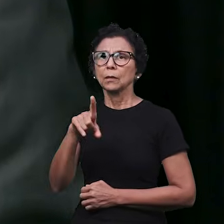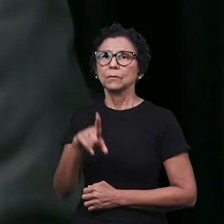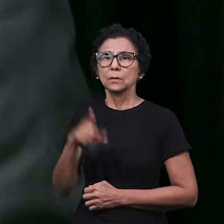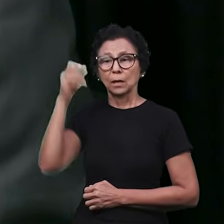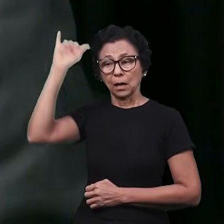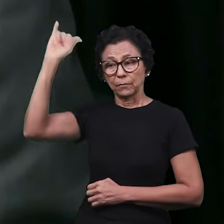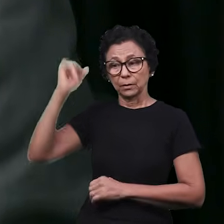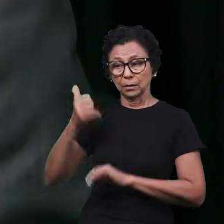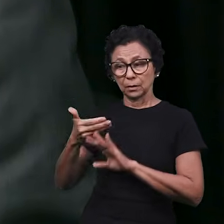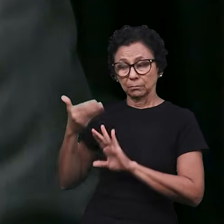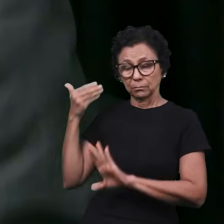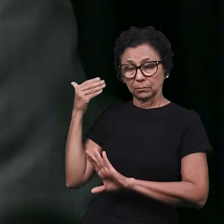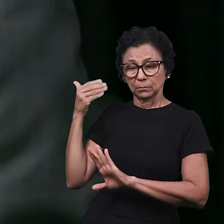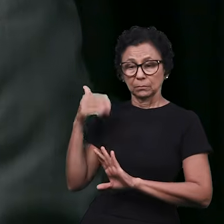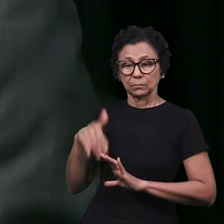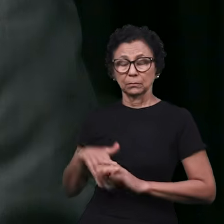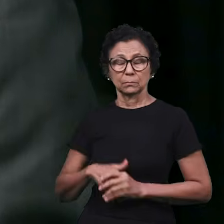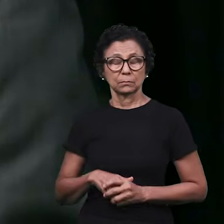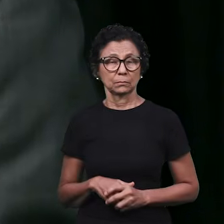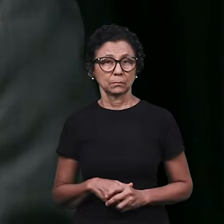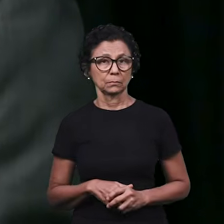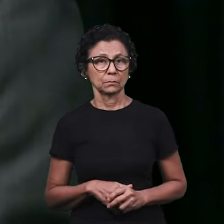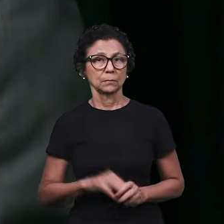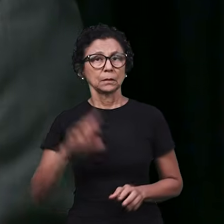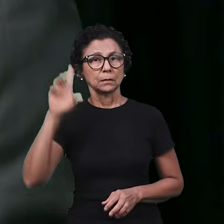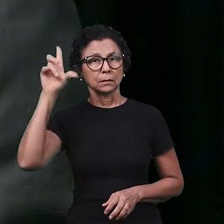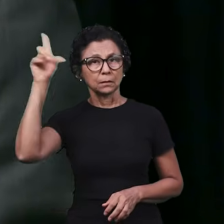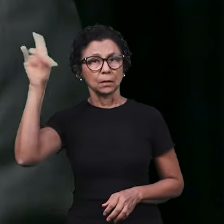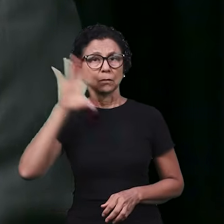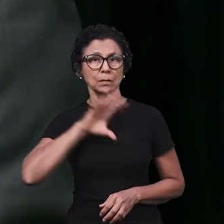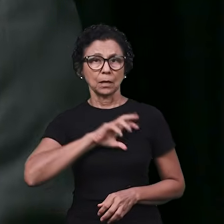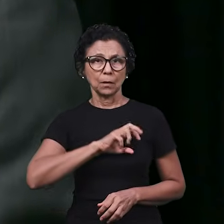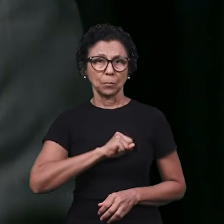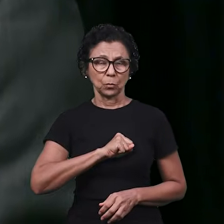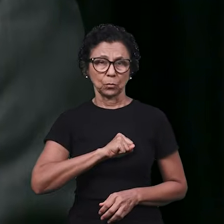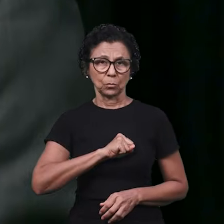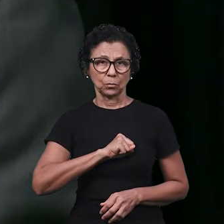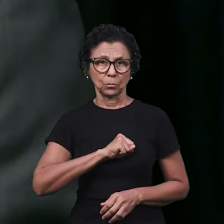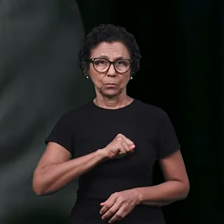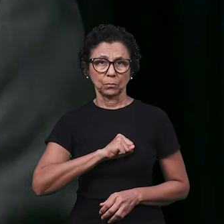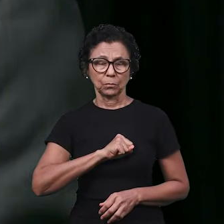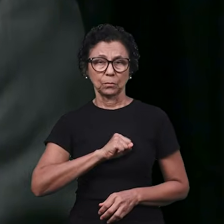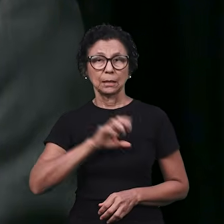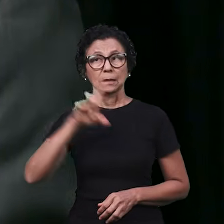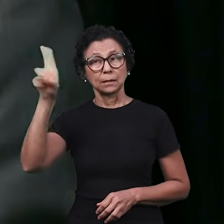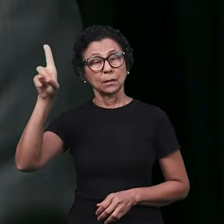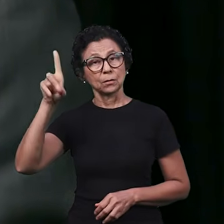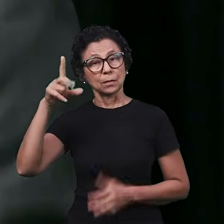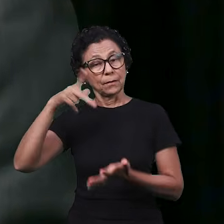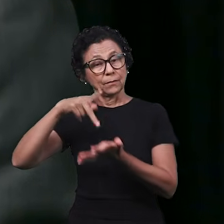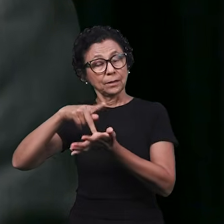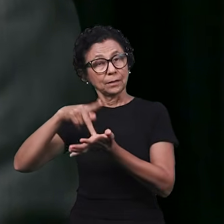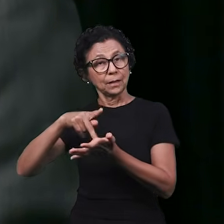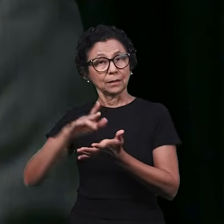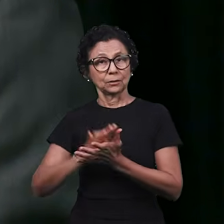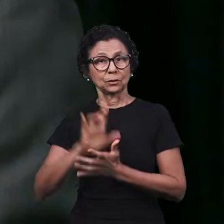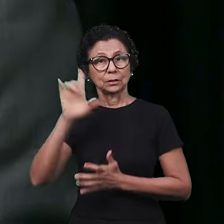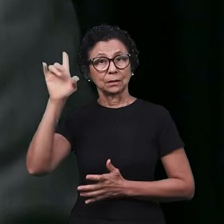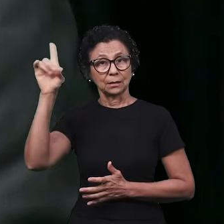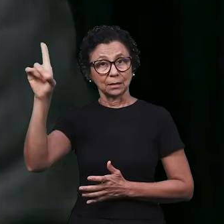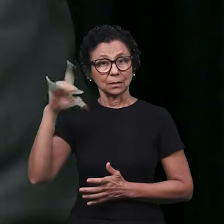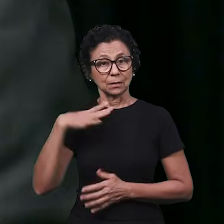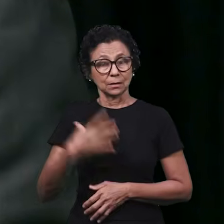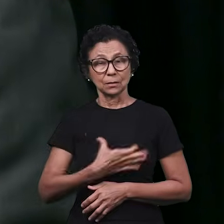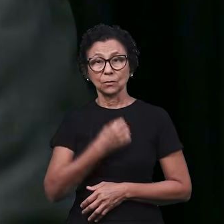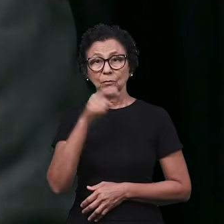Então, o amor de Deus é a verdade. Deus quer resgatar o pecador. Deus quer salvar o pecador.